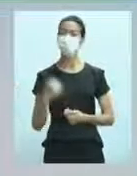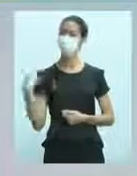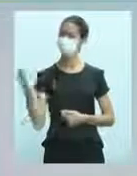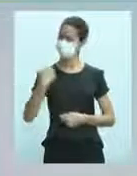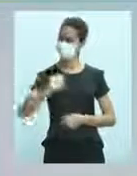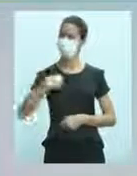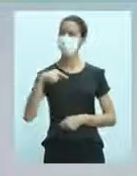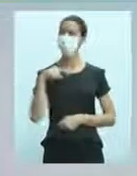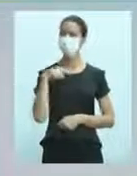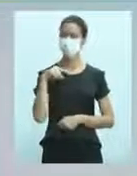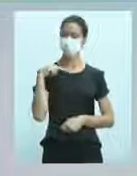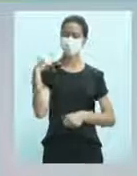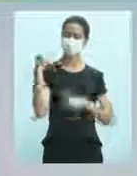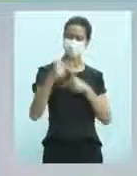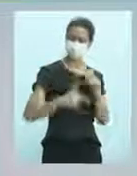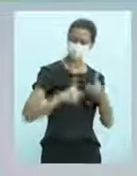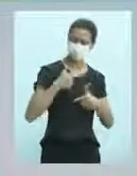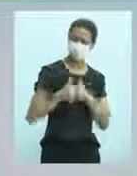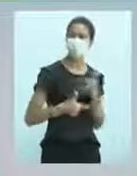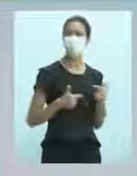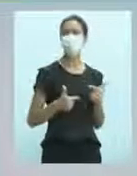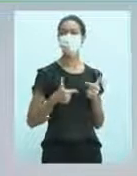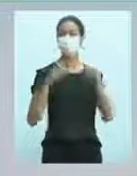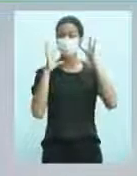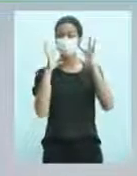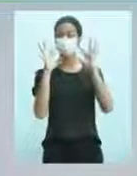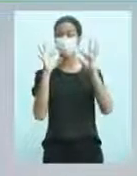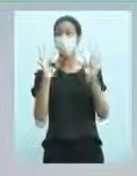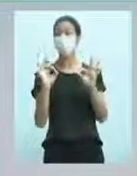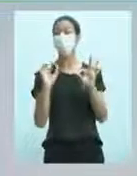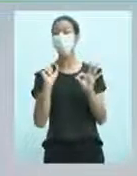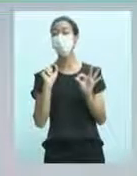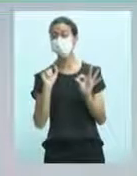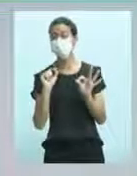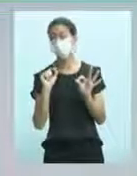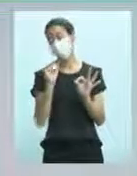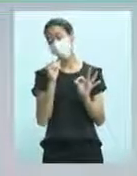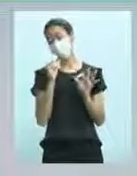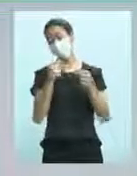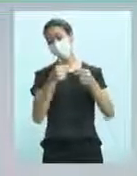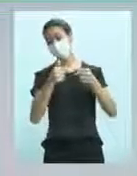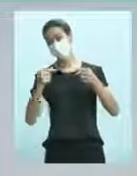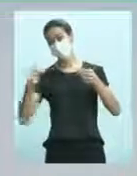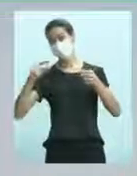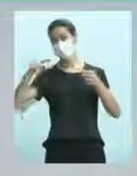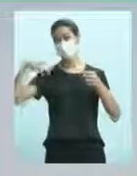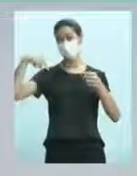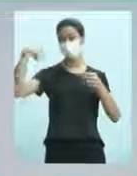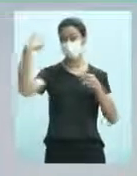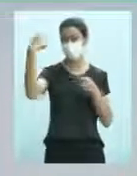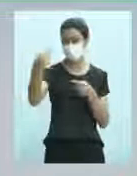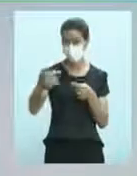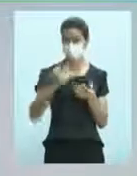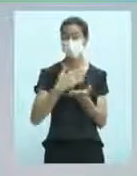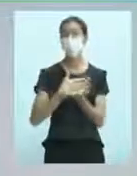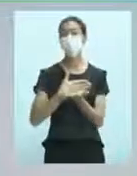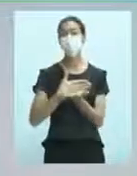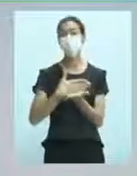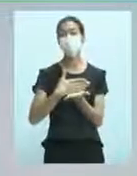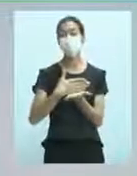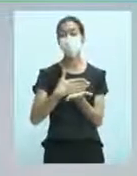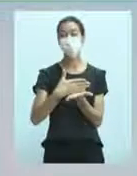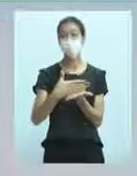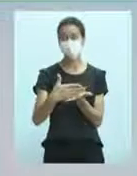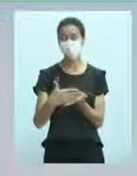trabalhando atentamente para que na próxima semana a gente me ensine